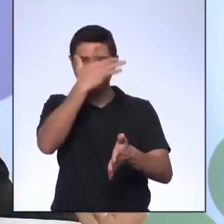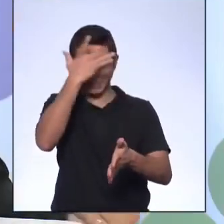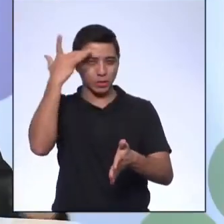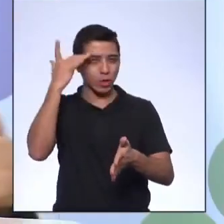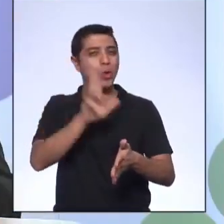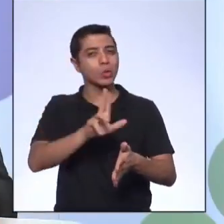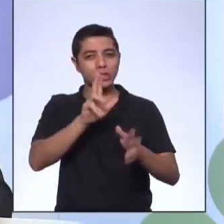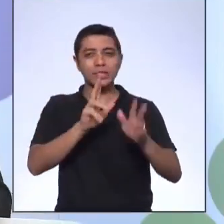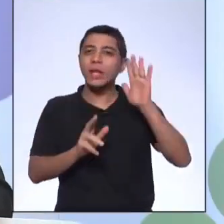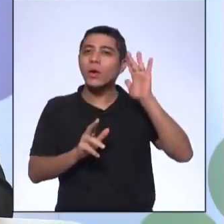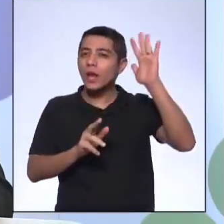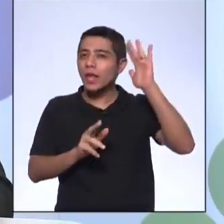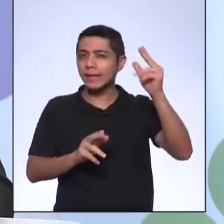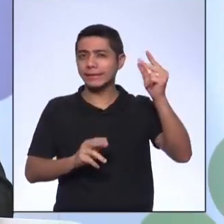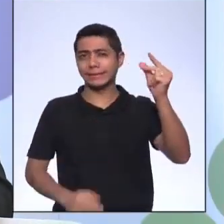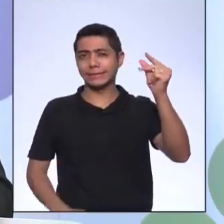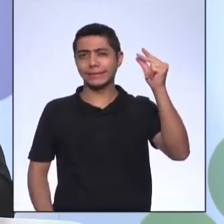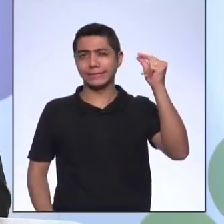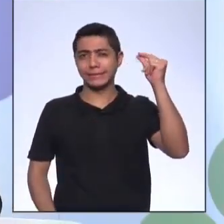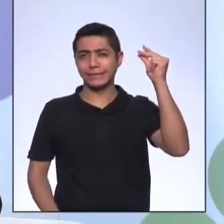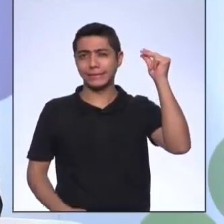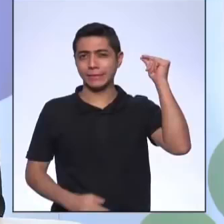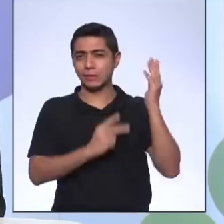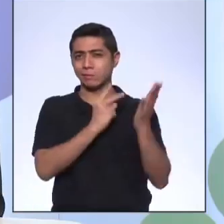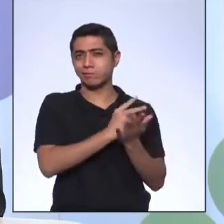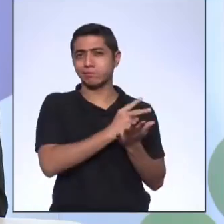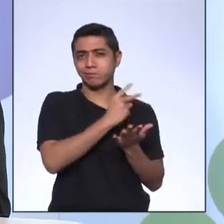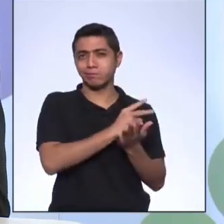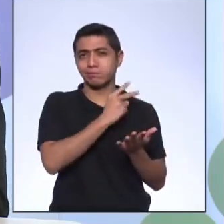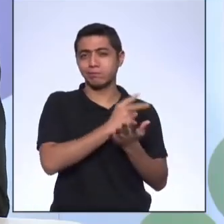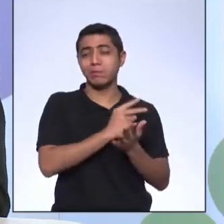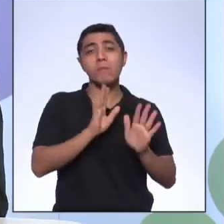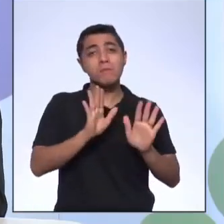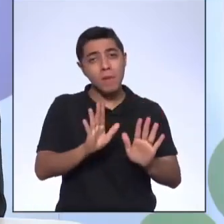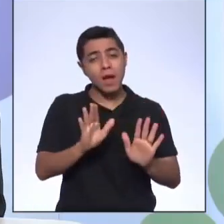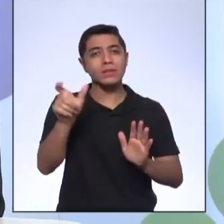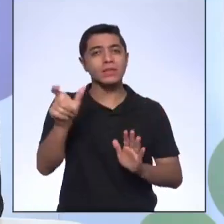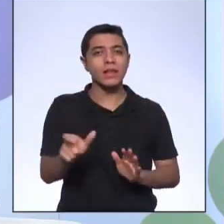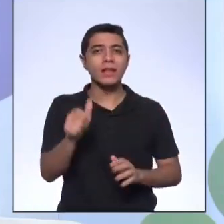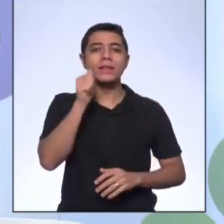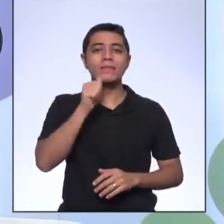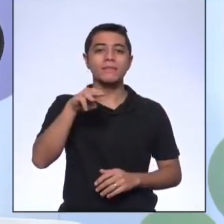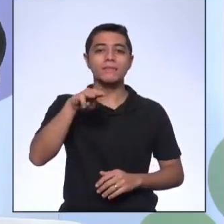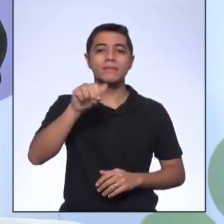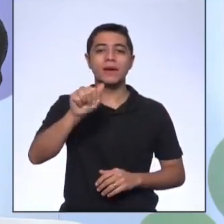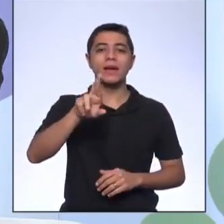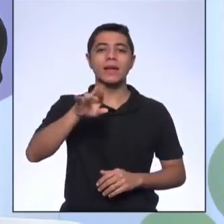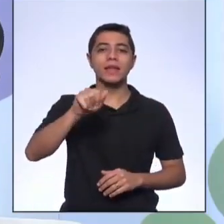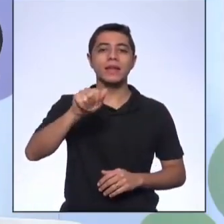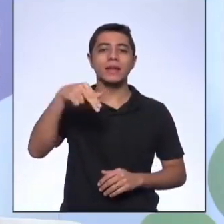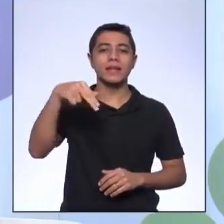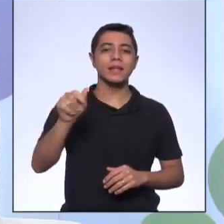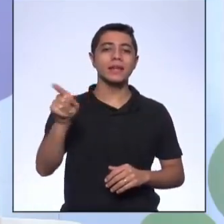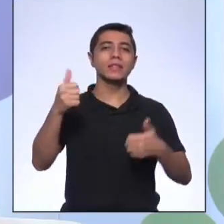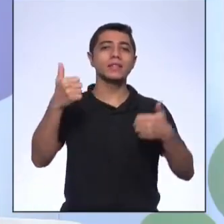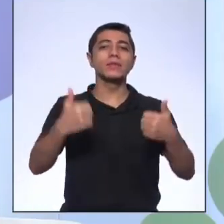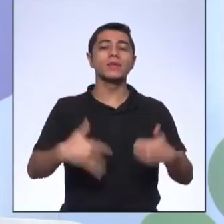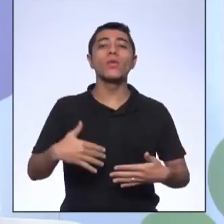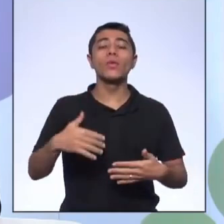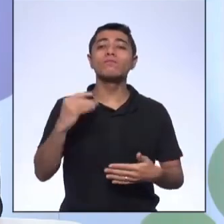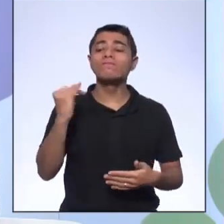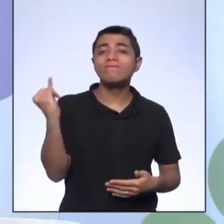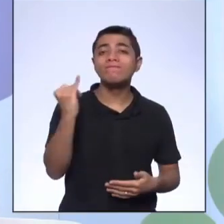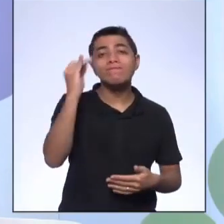teoria lá das tempestades, mas ela diz que um ponto principal é a data do Tratado de